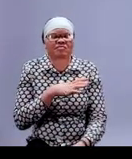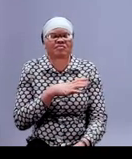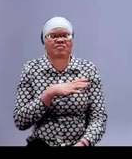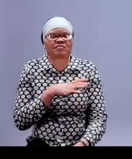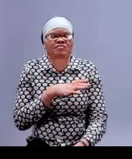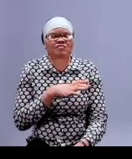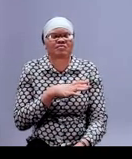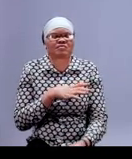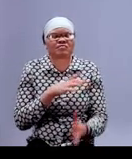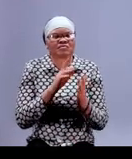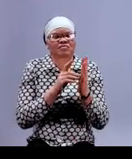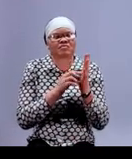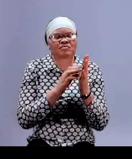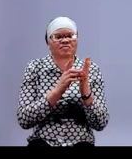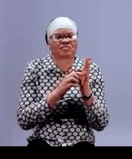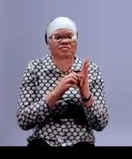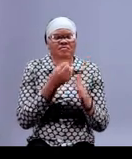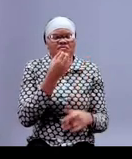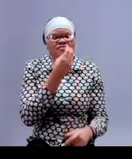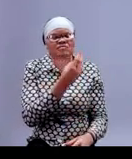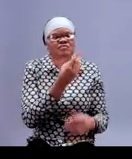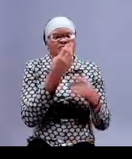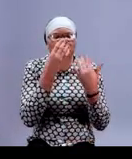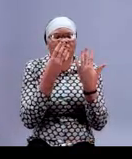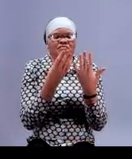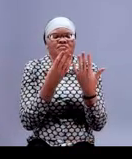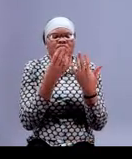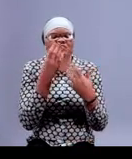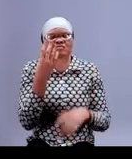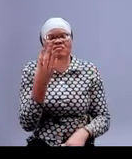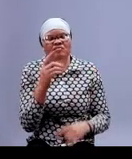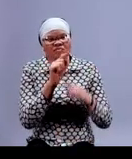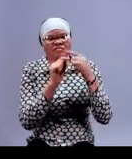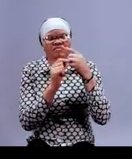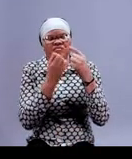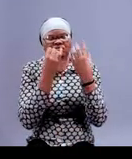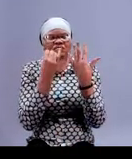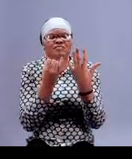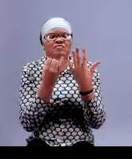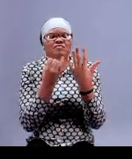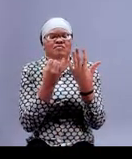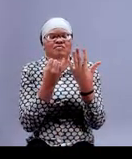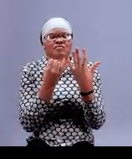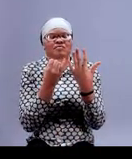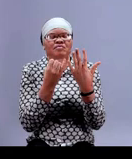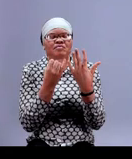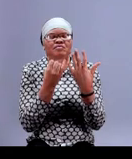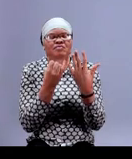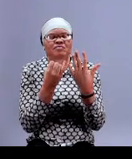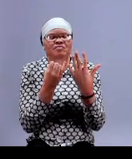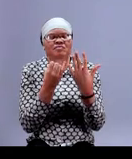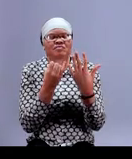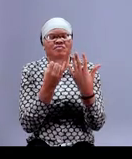necessários vamos resolver 294 a dividir por seis